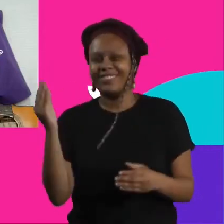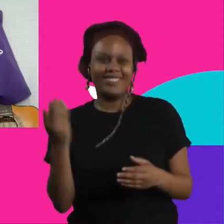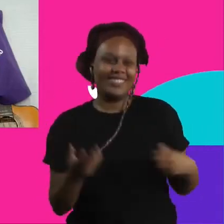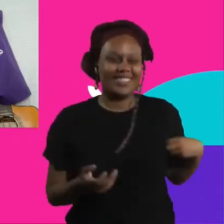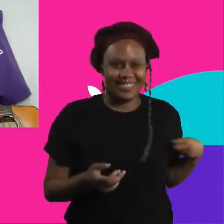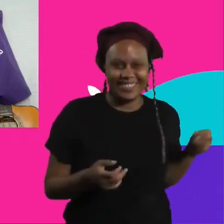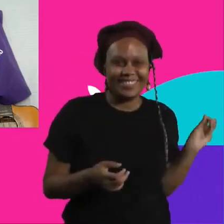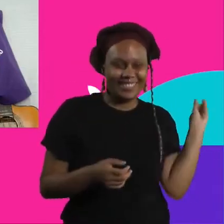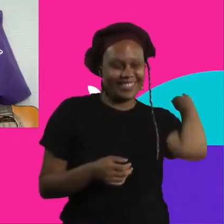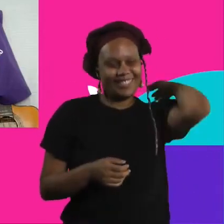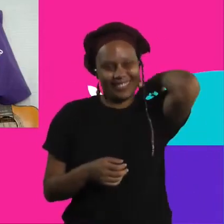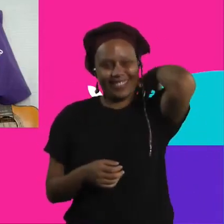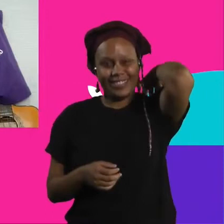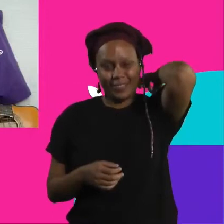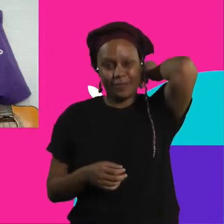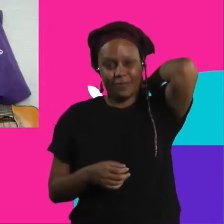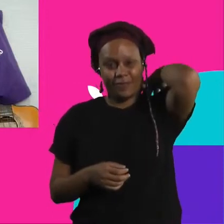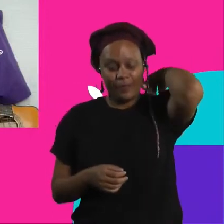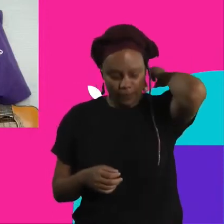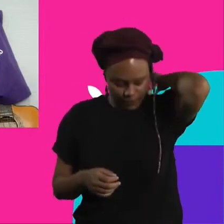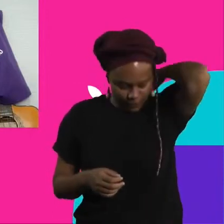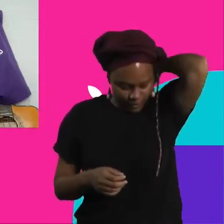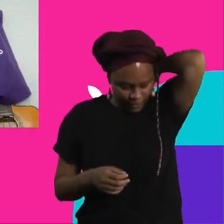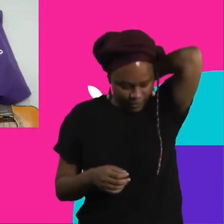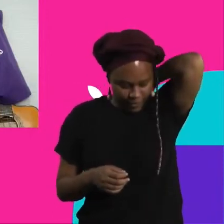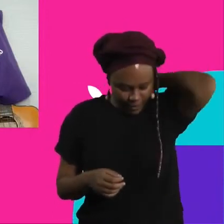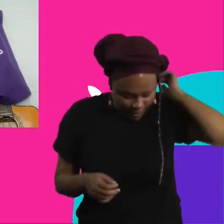problema algum. Acho que eu tô meio exaltada, gente.